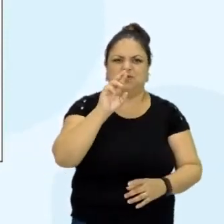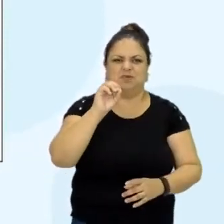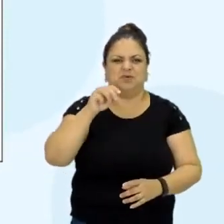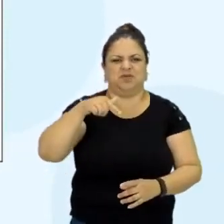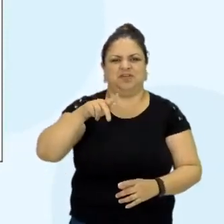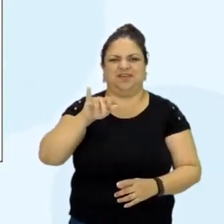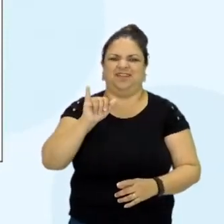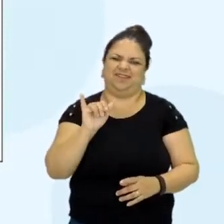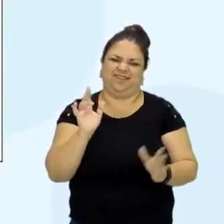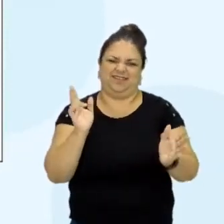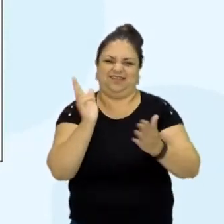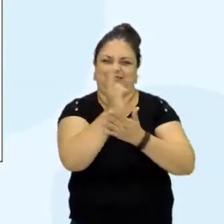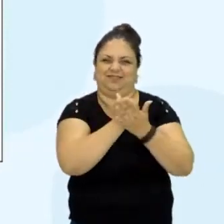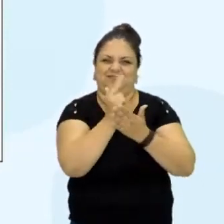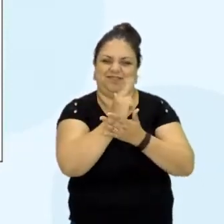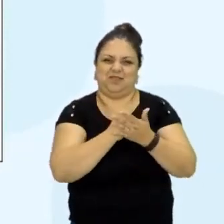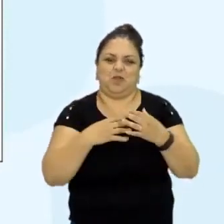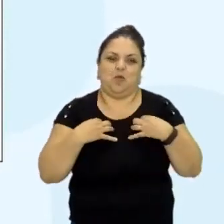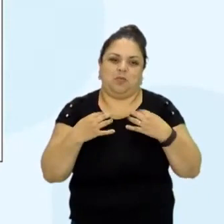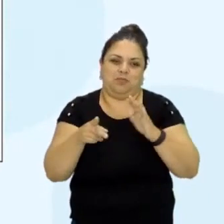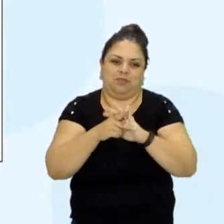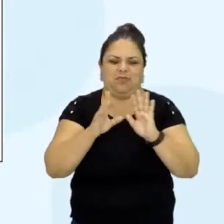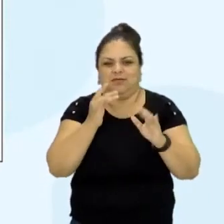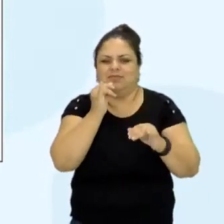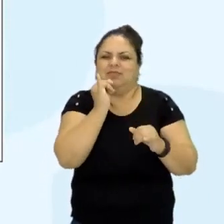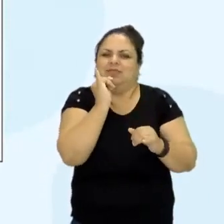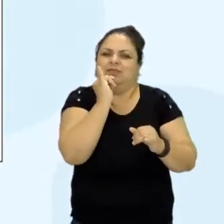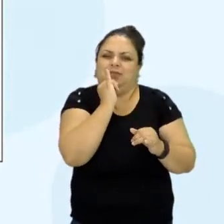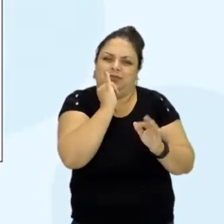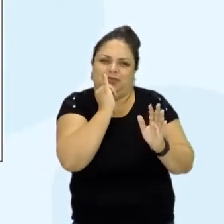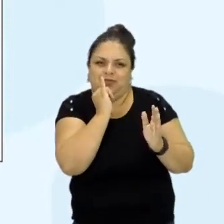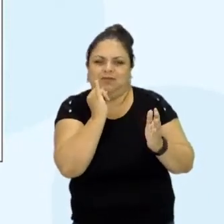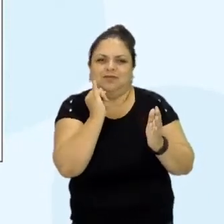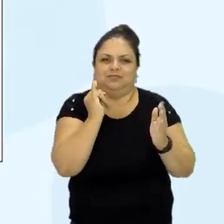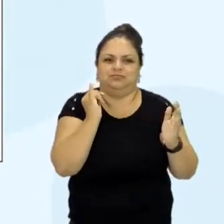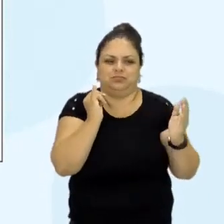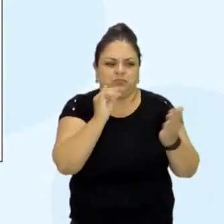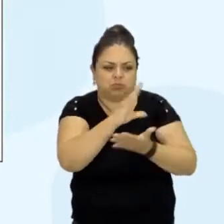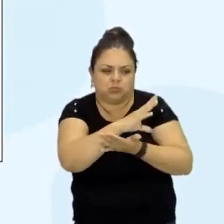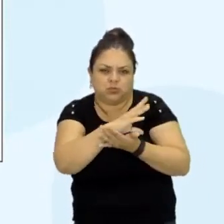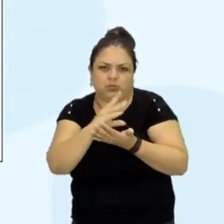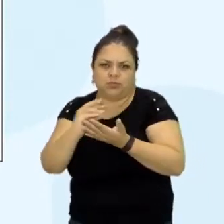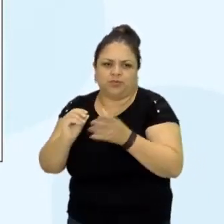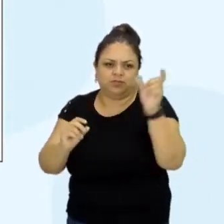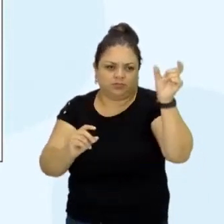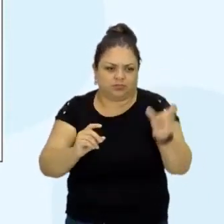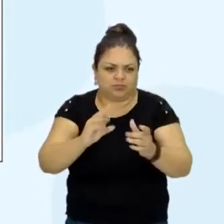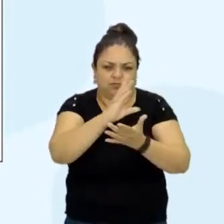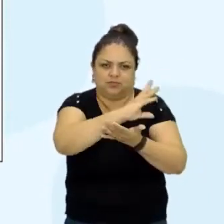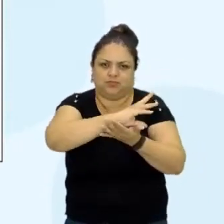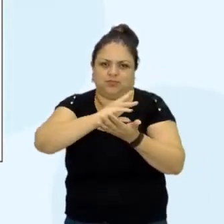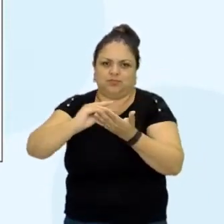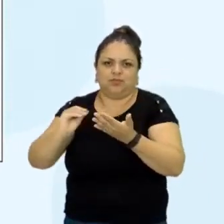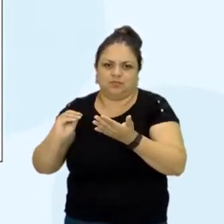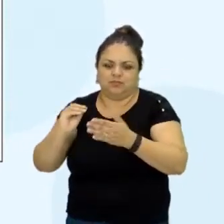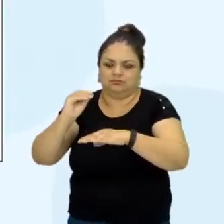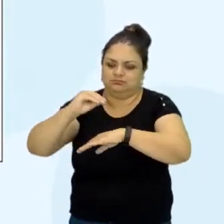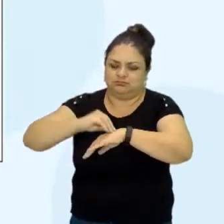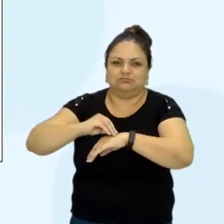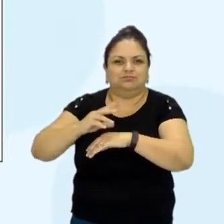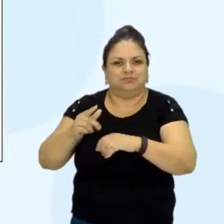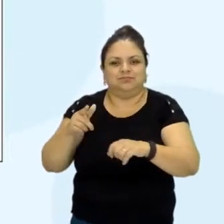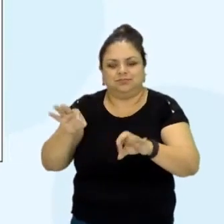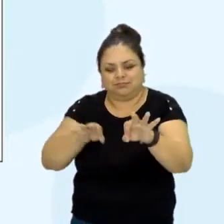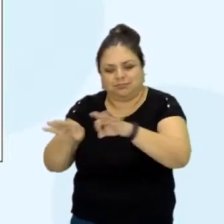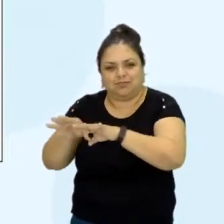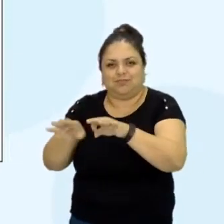moda, né, pra roupa. Mas você tem um plano ali, um modelinho, pra você ver o que tá acontecendo. Então, o